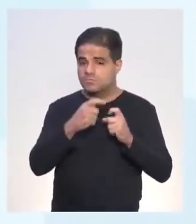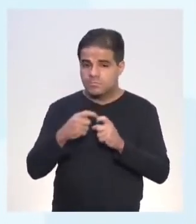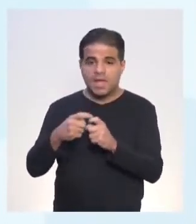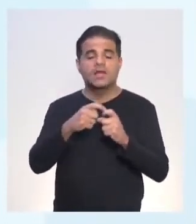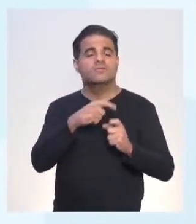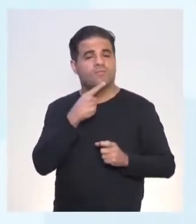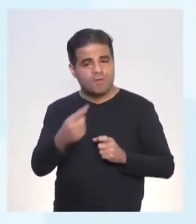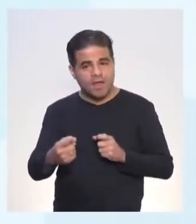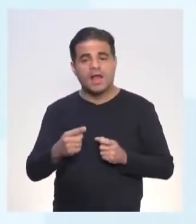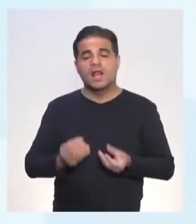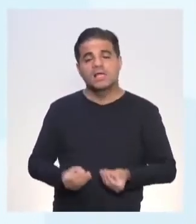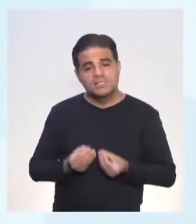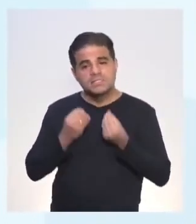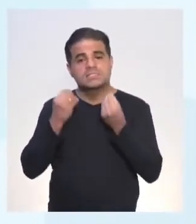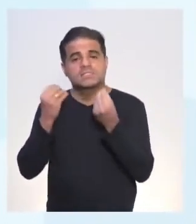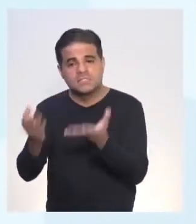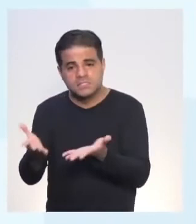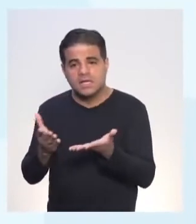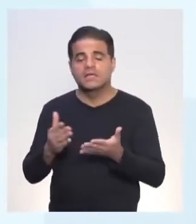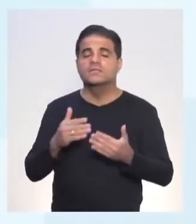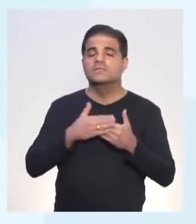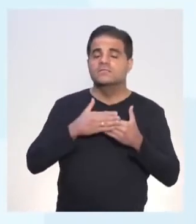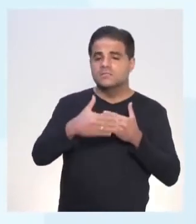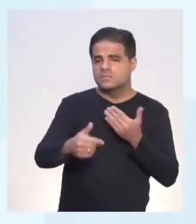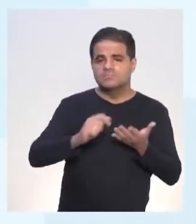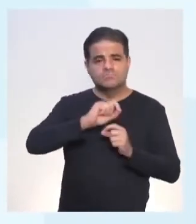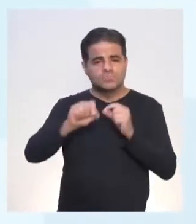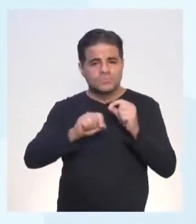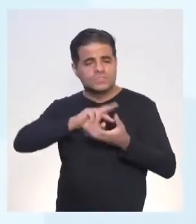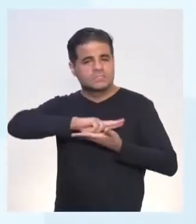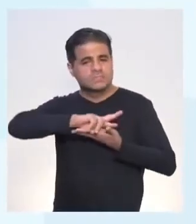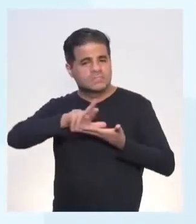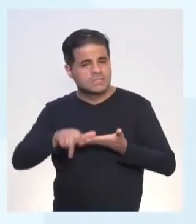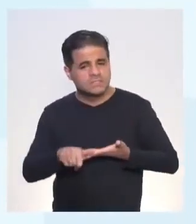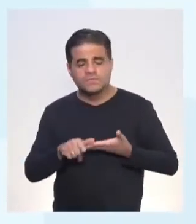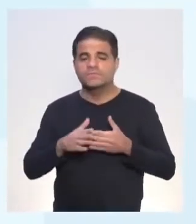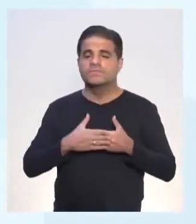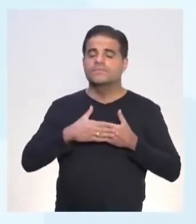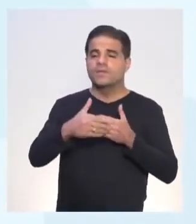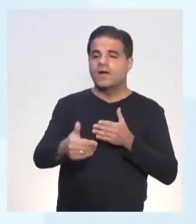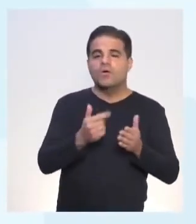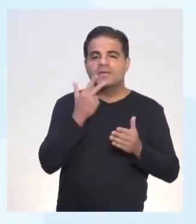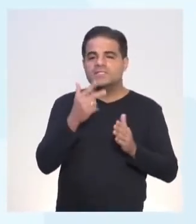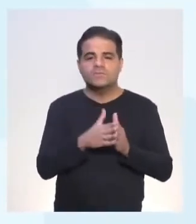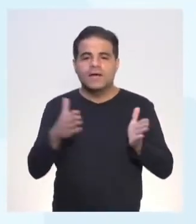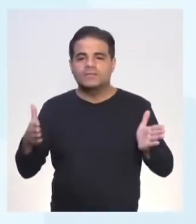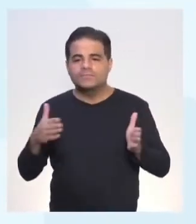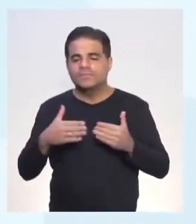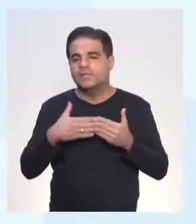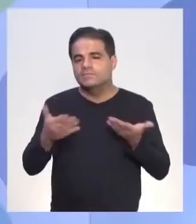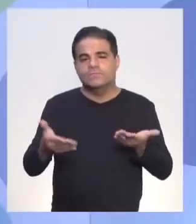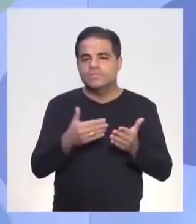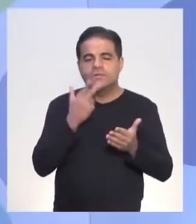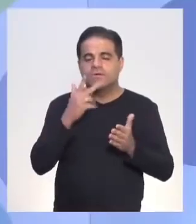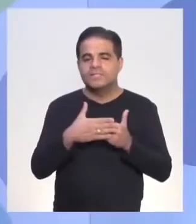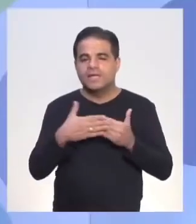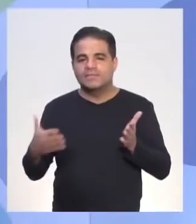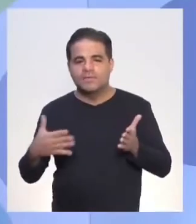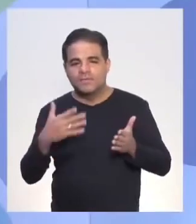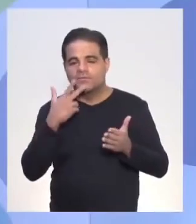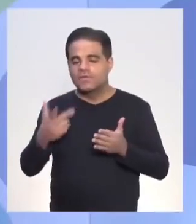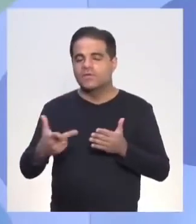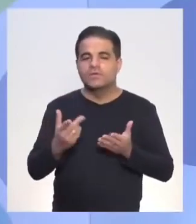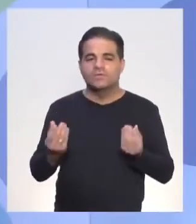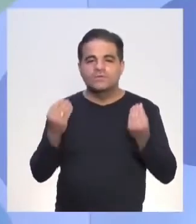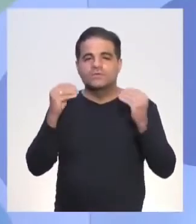às vezes, cedem às fake news, né? Por motivos diversos. Não vamos dizer que é só por uma questão de ignorância, não. Às vezes é por questões de interesse que ele